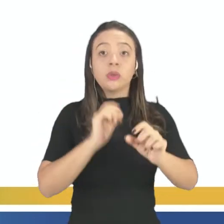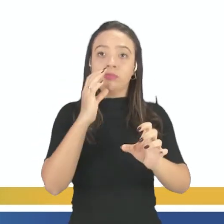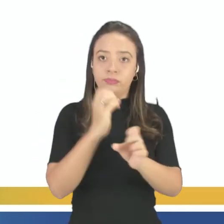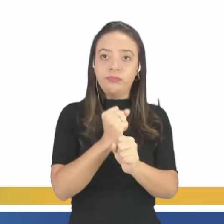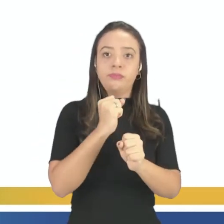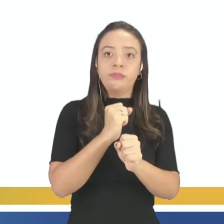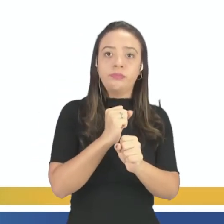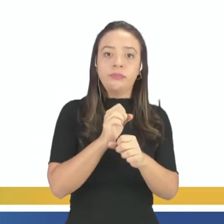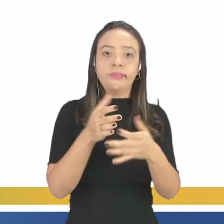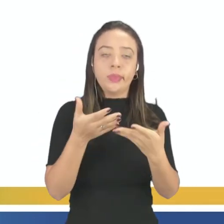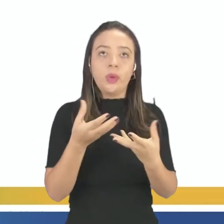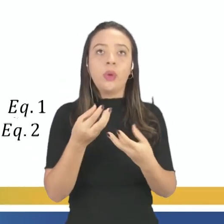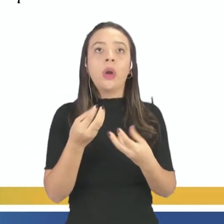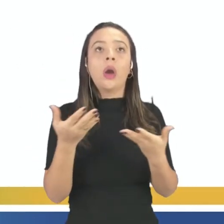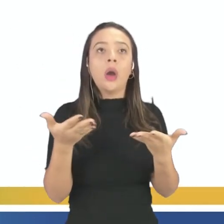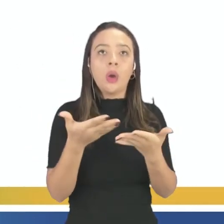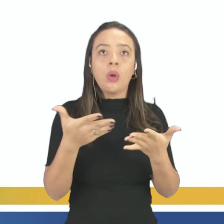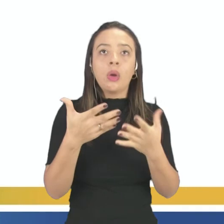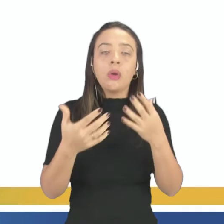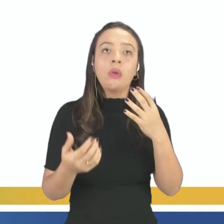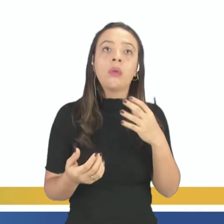adição. Então vamos adicionar aí